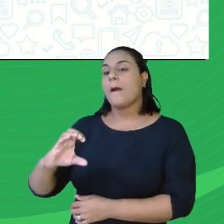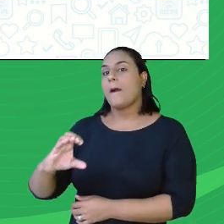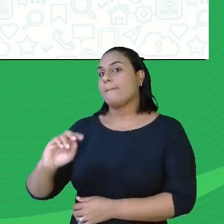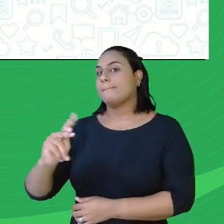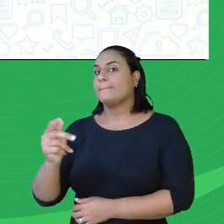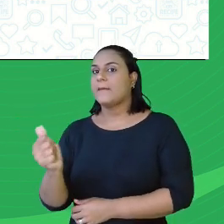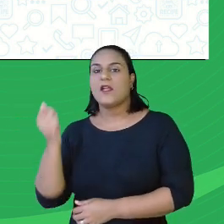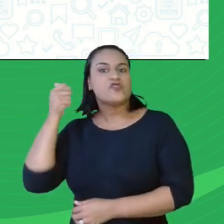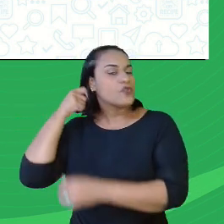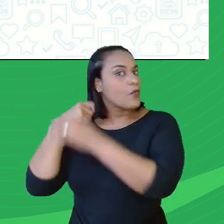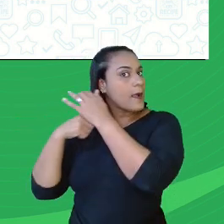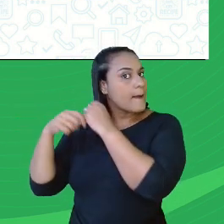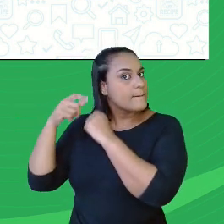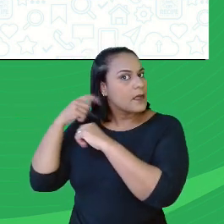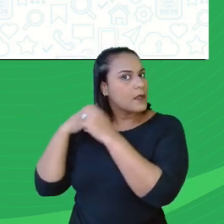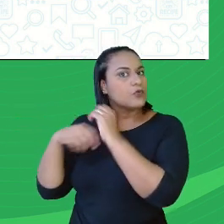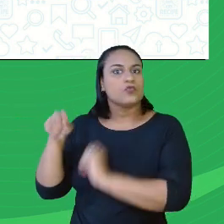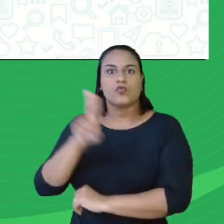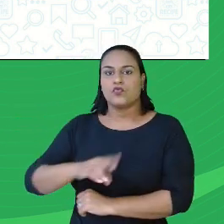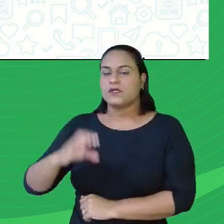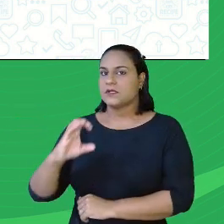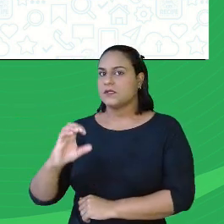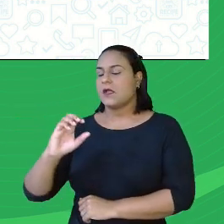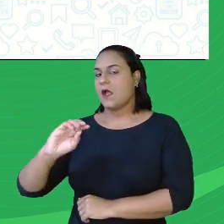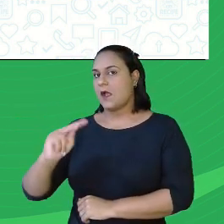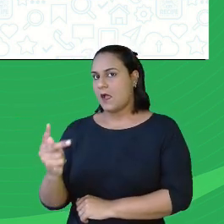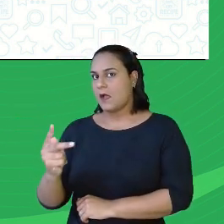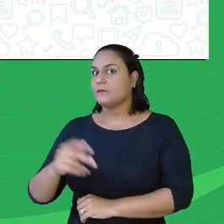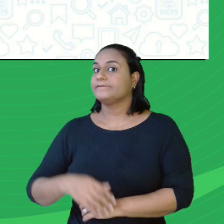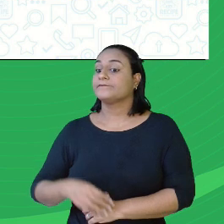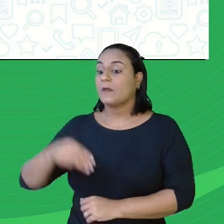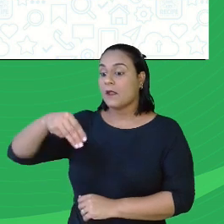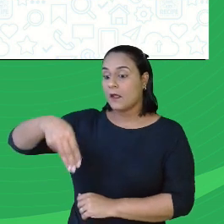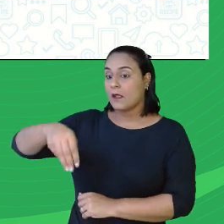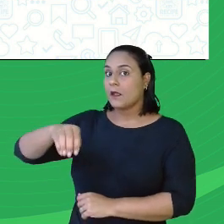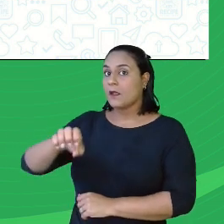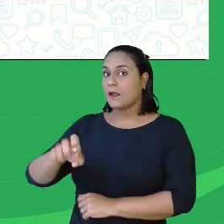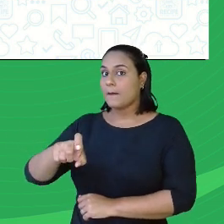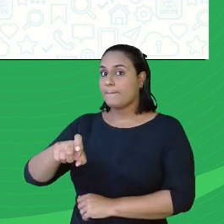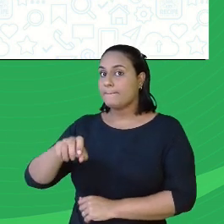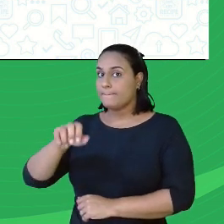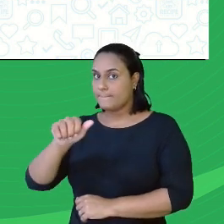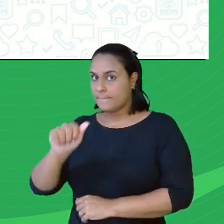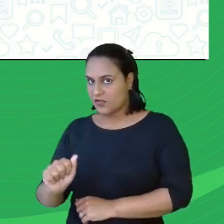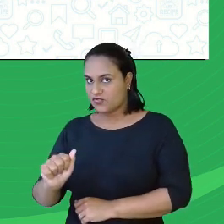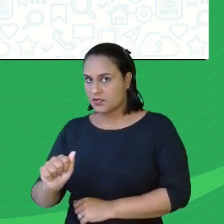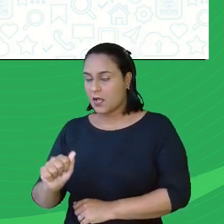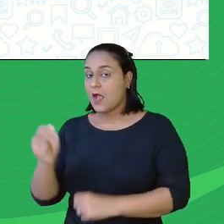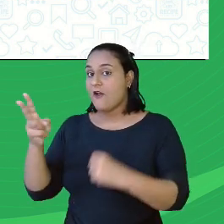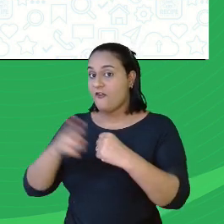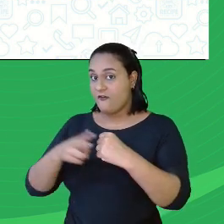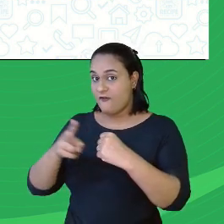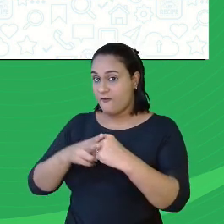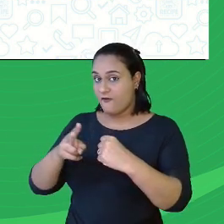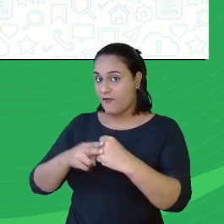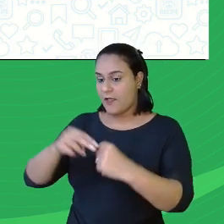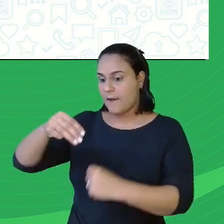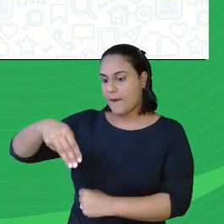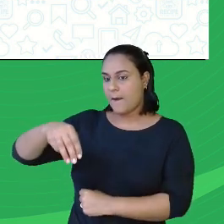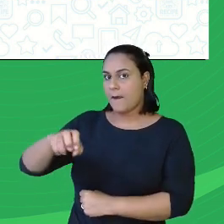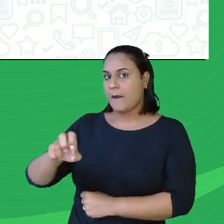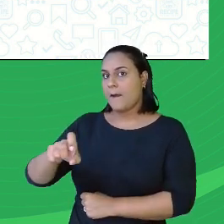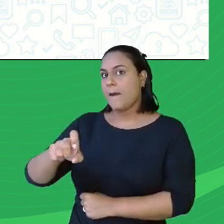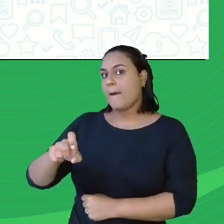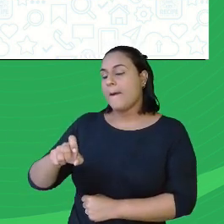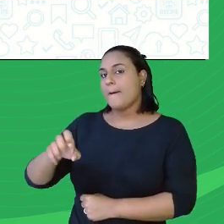Mecha, do verbo mexer, a gente escreve com X. Entendeu? Então, mecha é a exceção dessa regra. Fiquem atentos